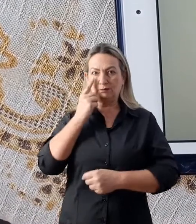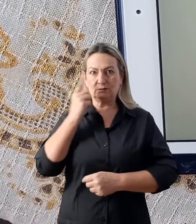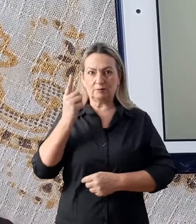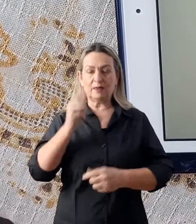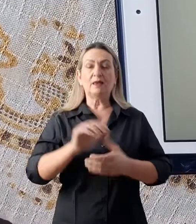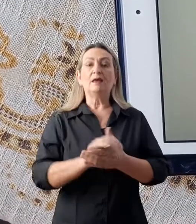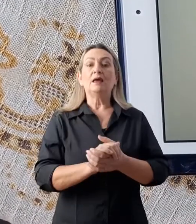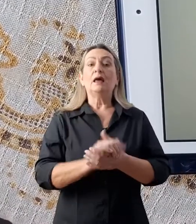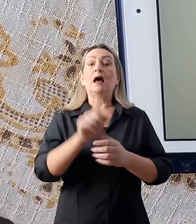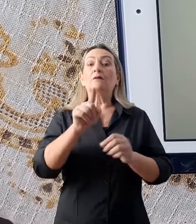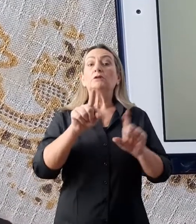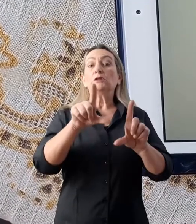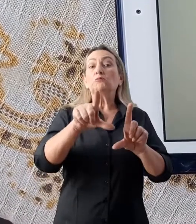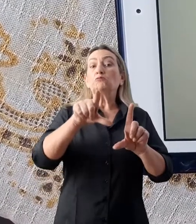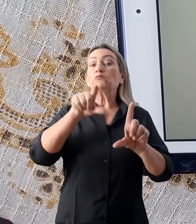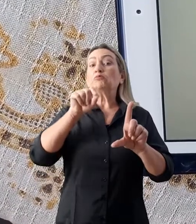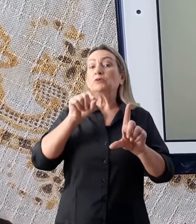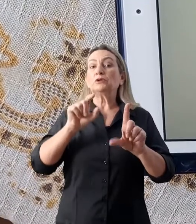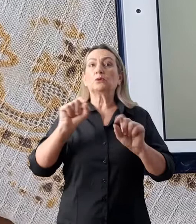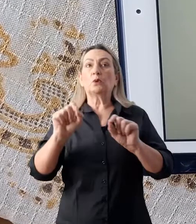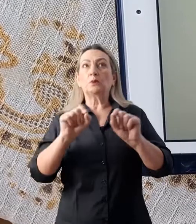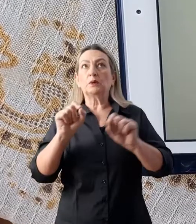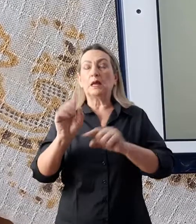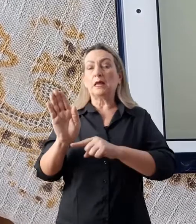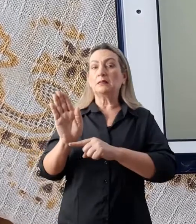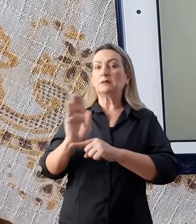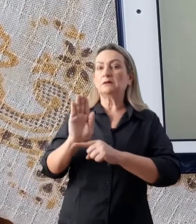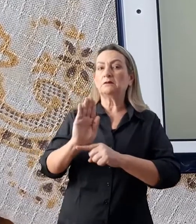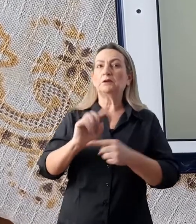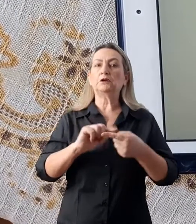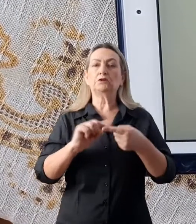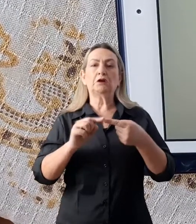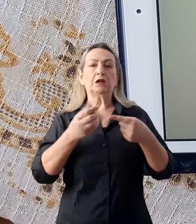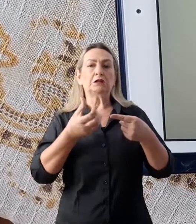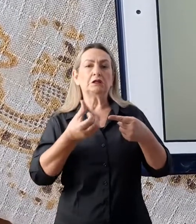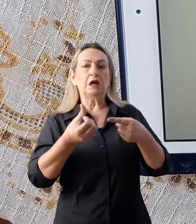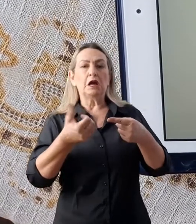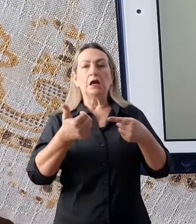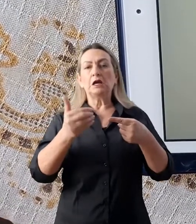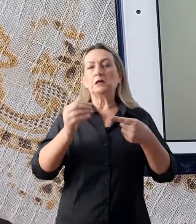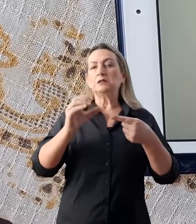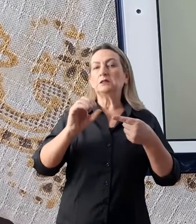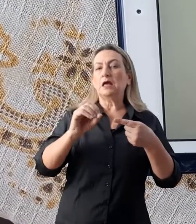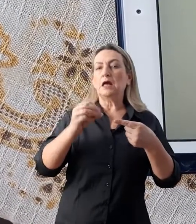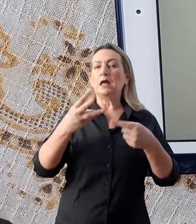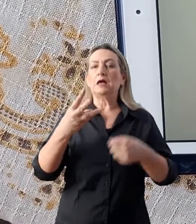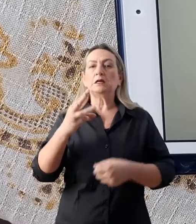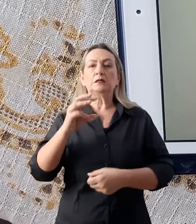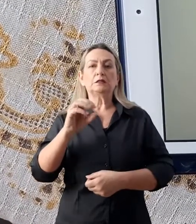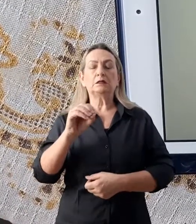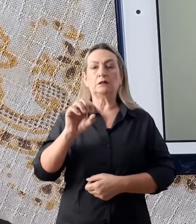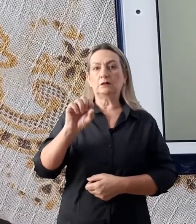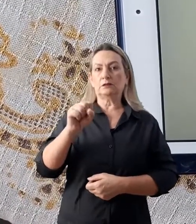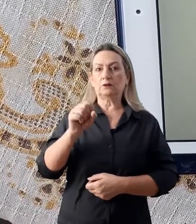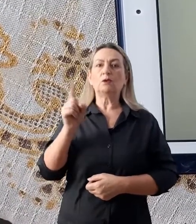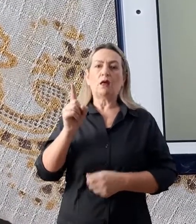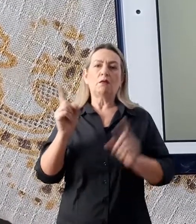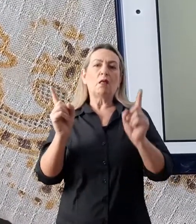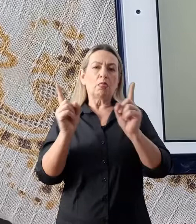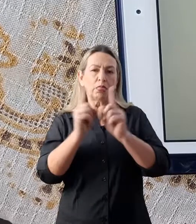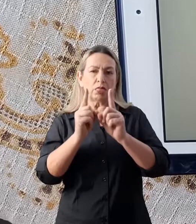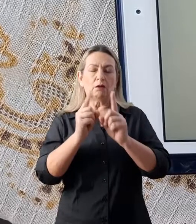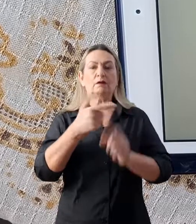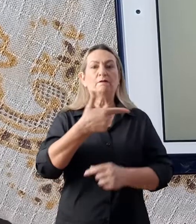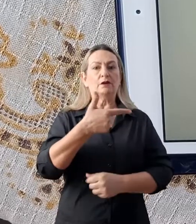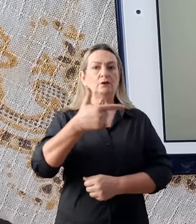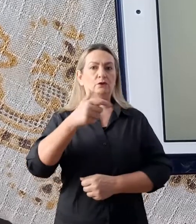MOV. E aí você escolhe, você quer esse vídeo que seja de 6, 10, 30, 60 segundos. Lógico, esse aqui é pequeno,